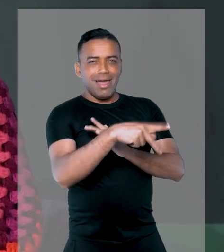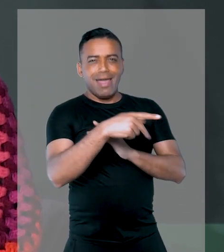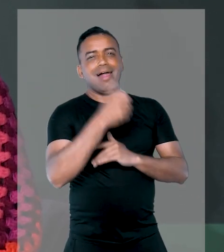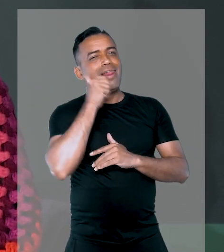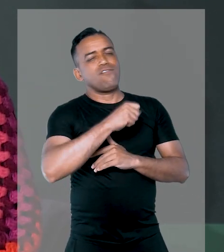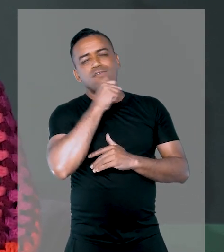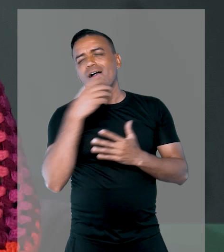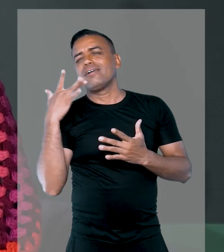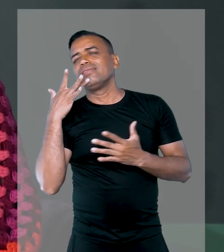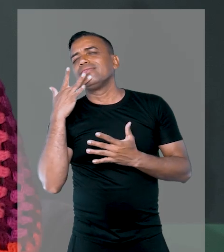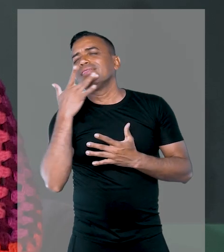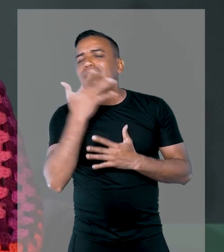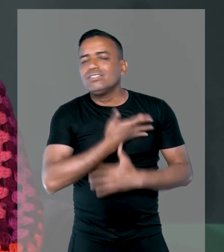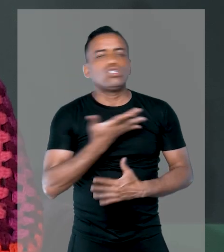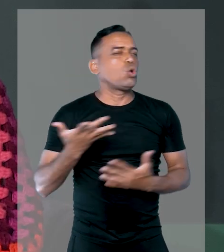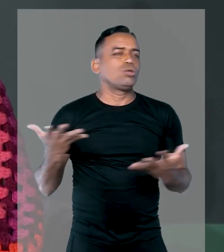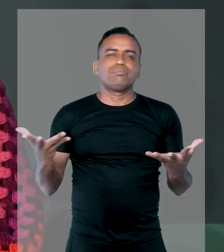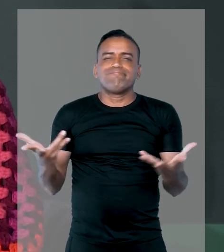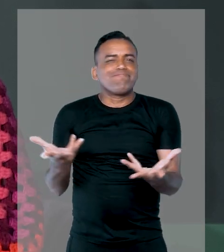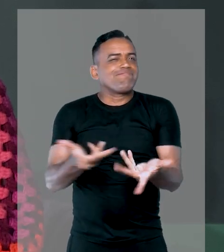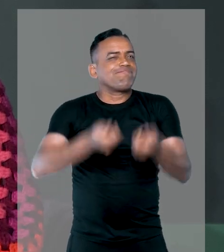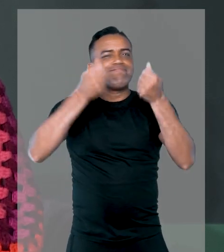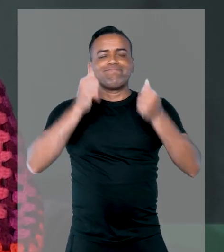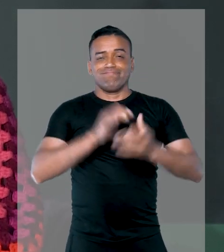delicioso, é incrível. E assim,